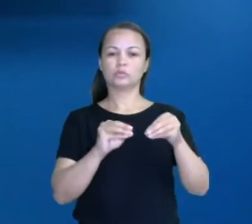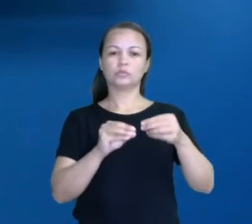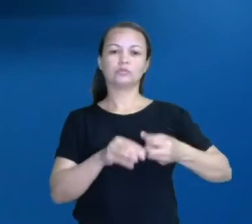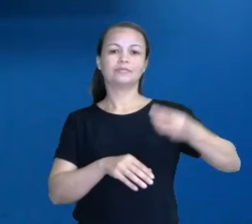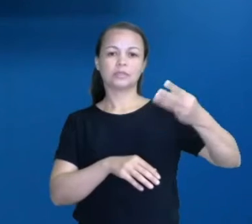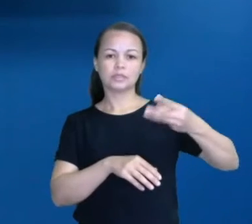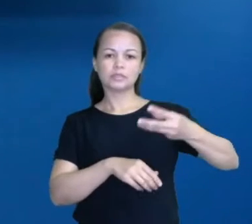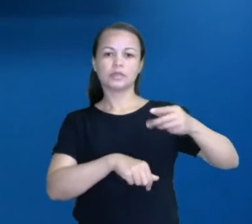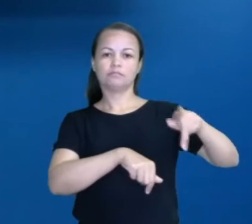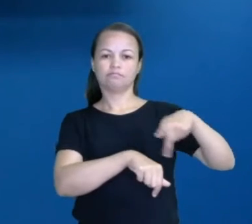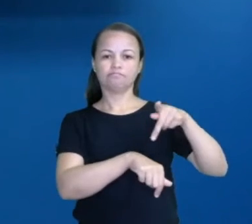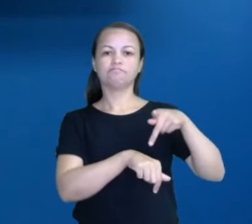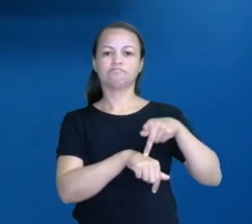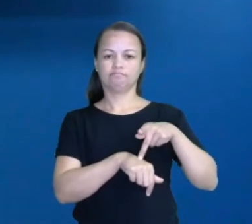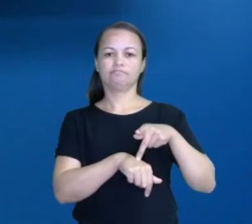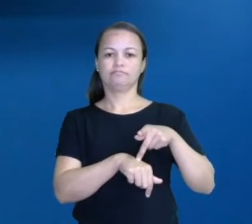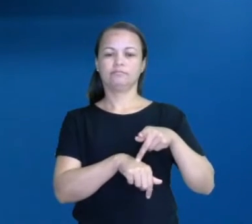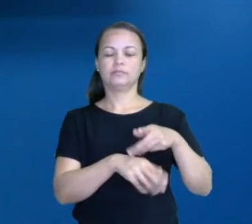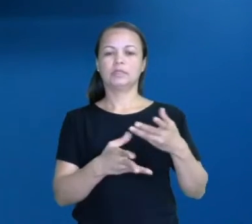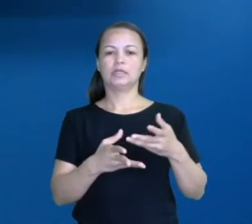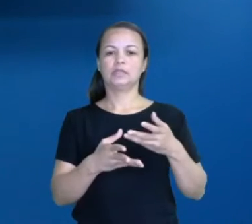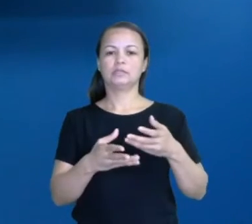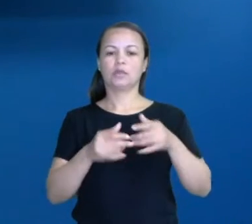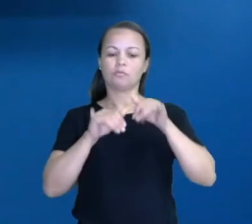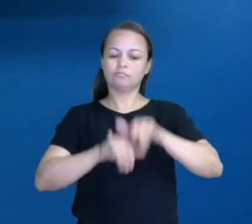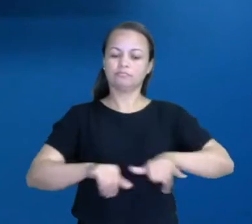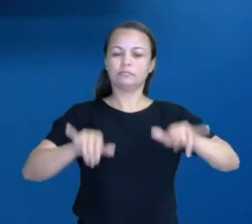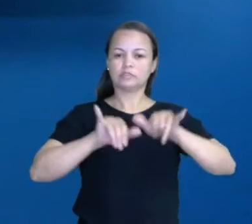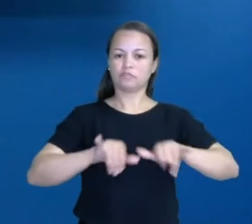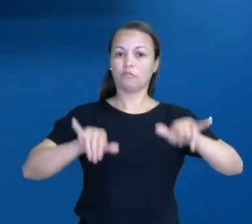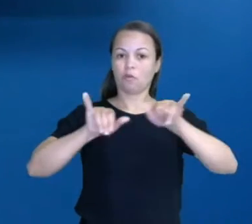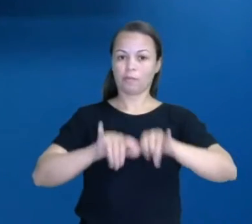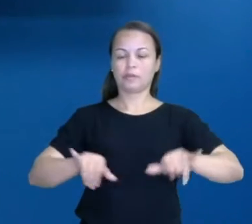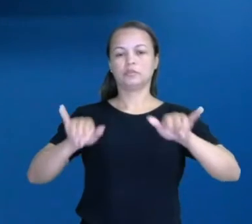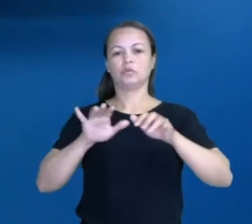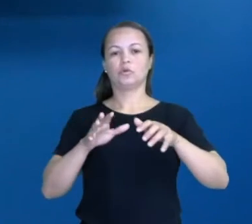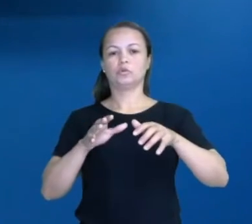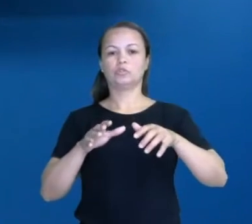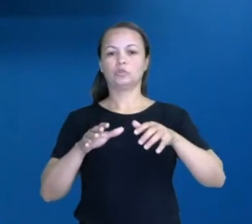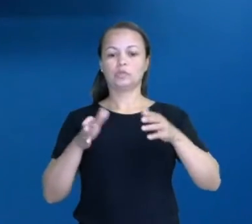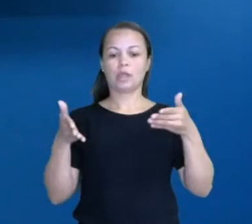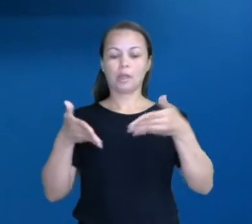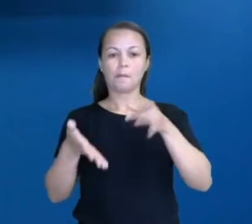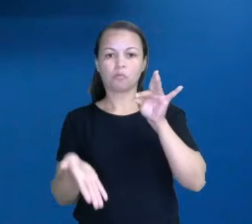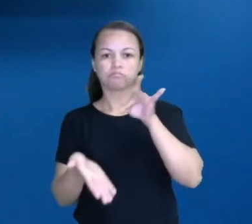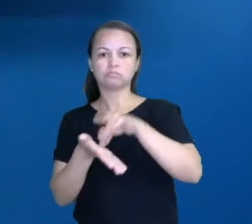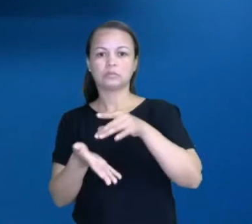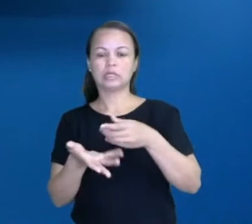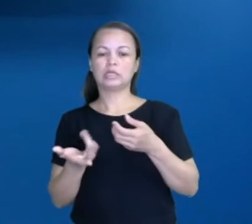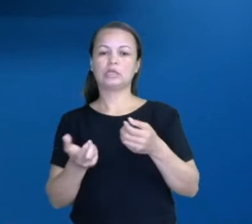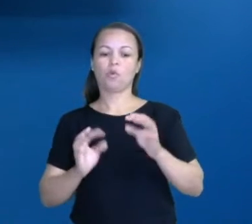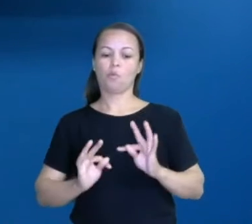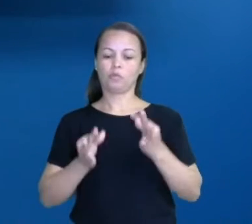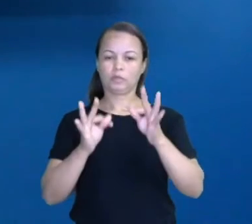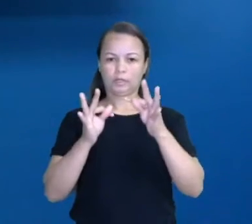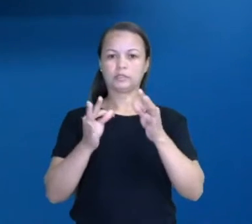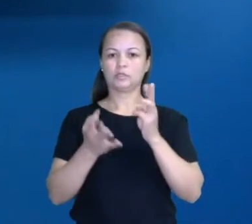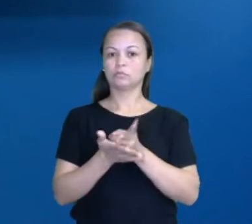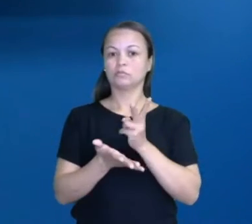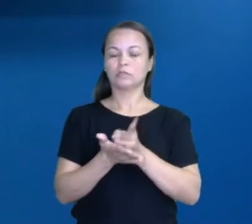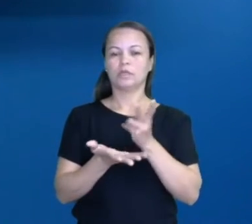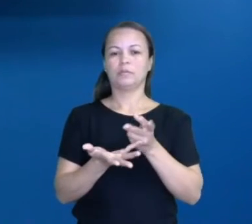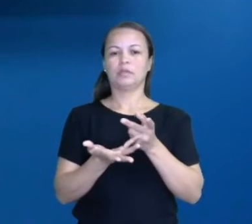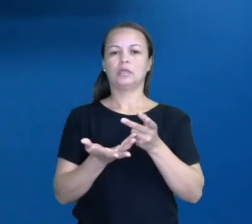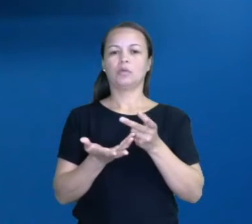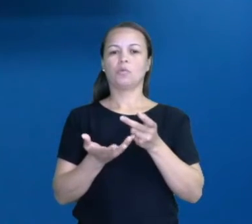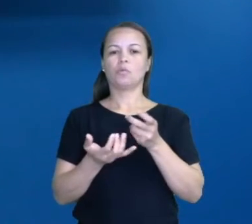terceiro país. Então, as informações que em tempo real, de comunicação instantânea, com o advento